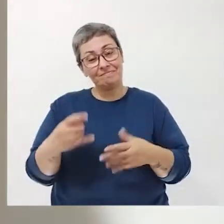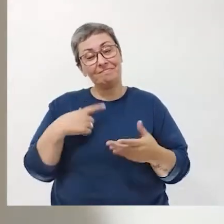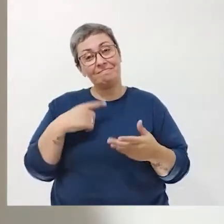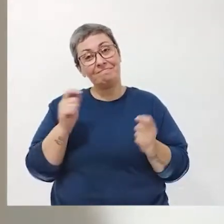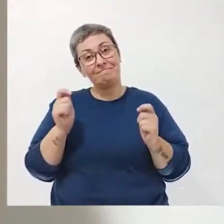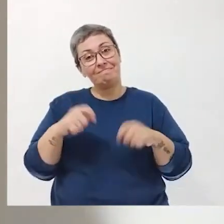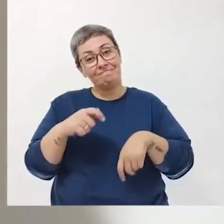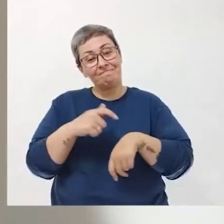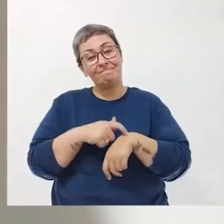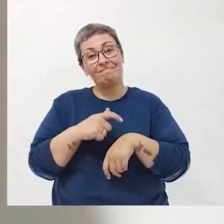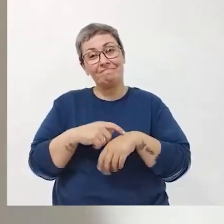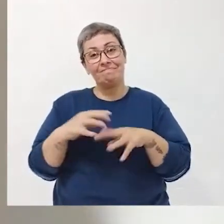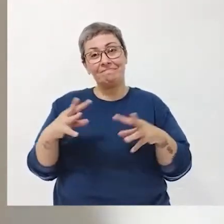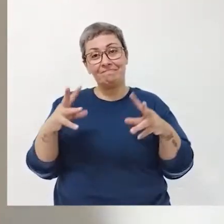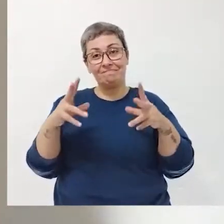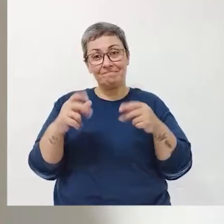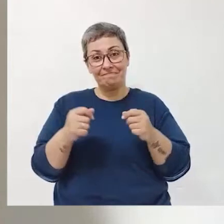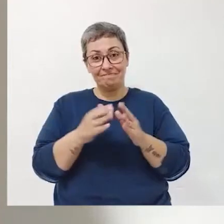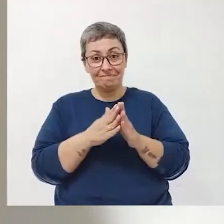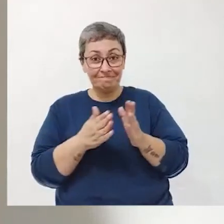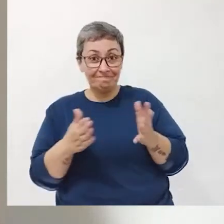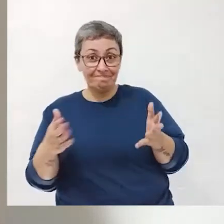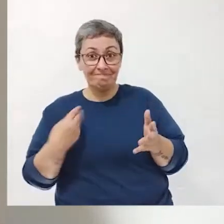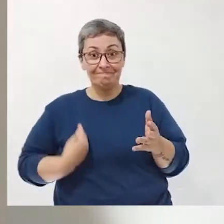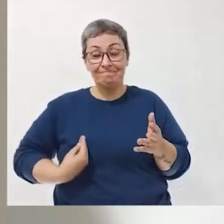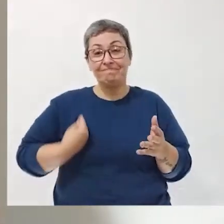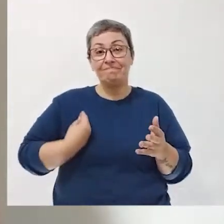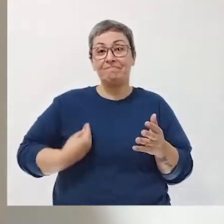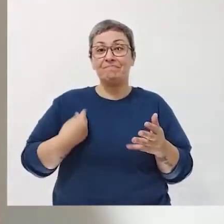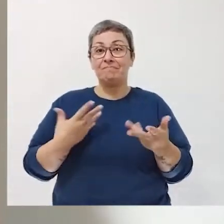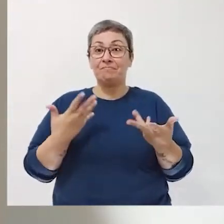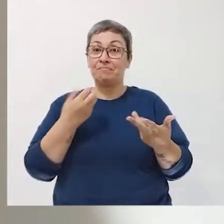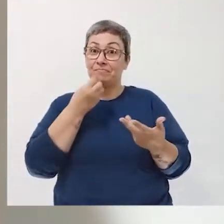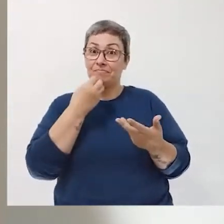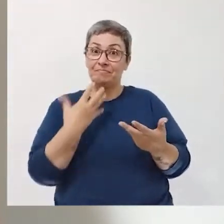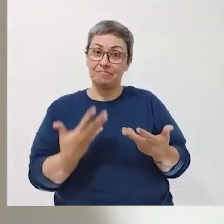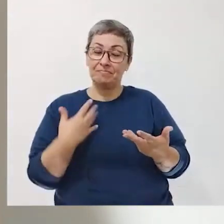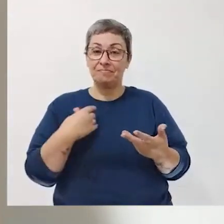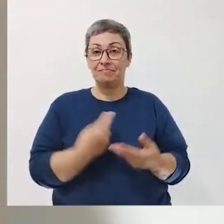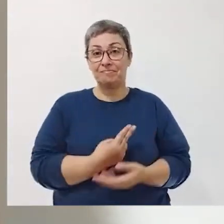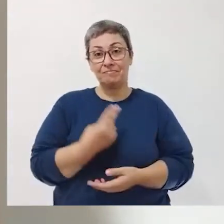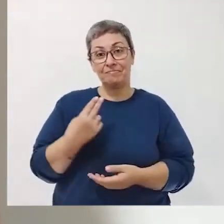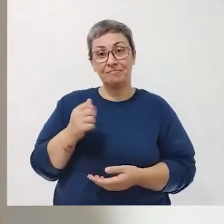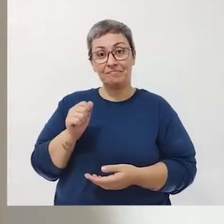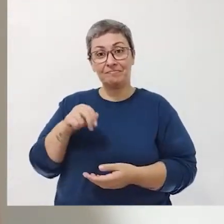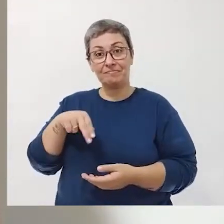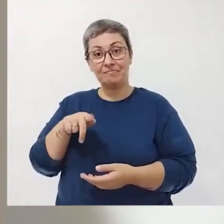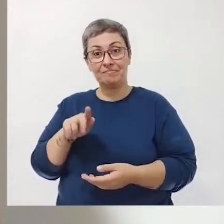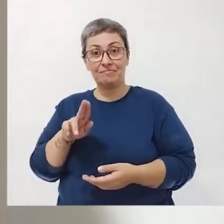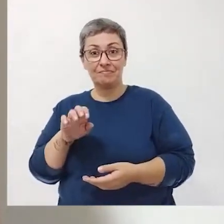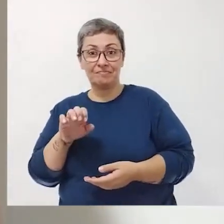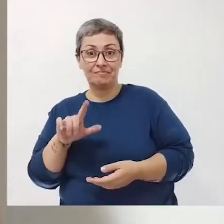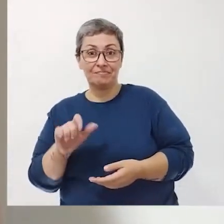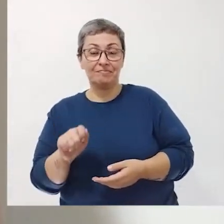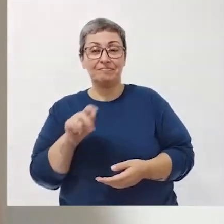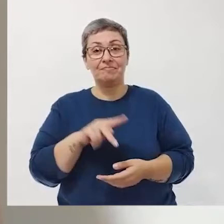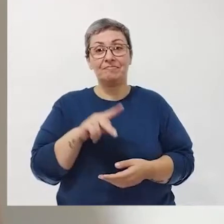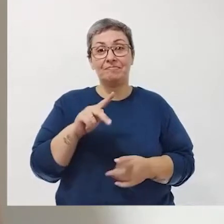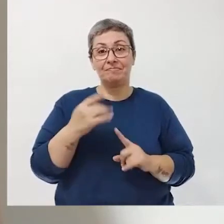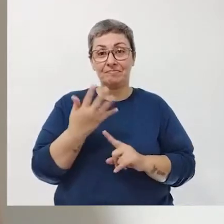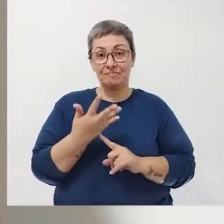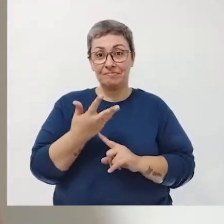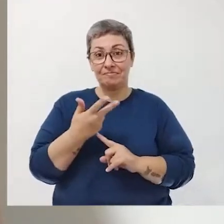do possível, de tudo isso que a gente está vivendo. Bom, meu nome é Ângela, eu sou professora